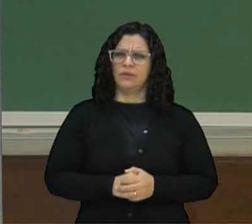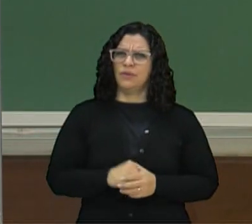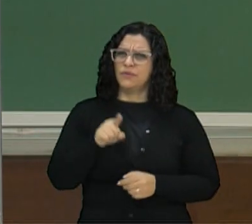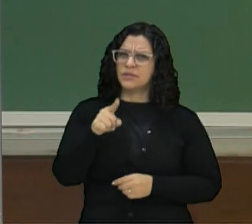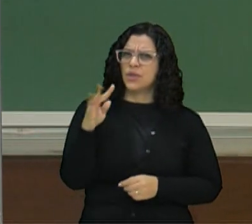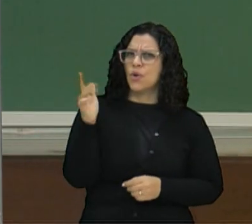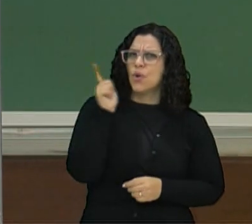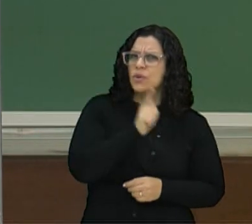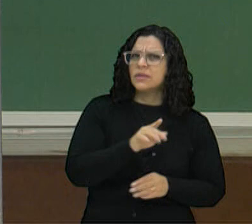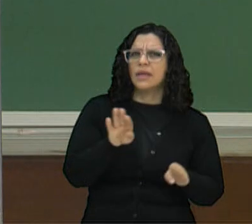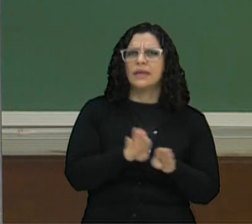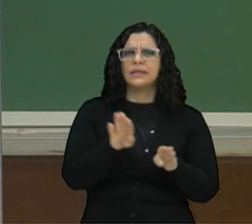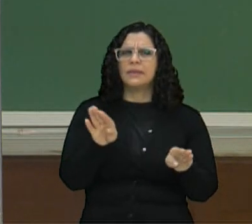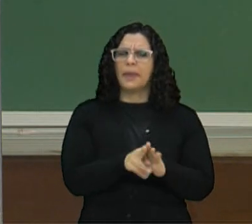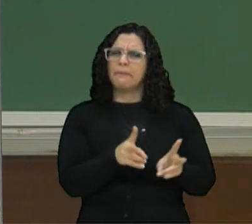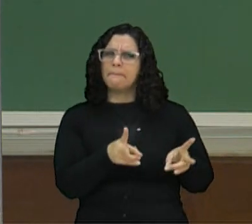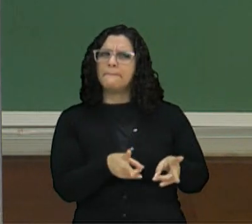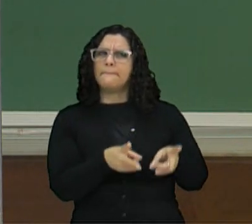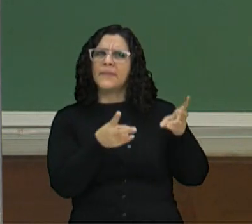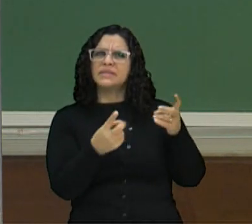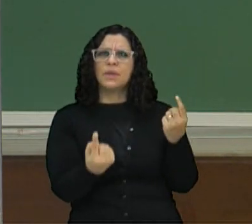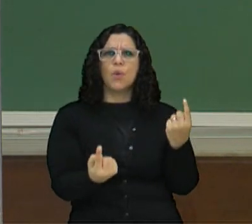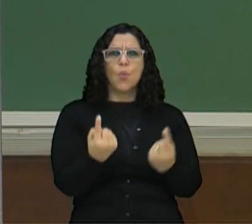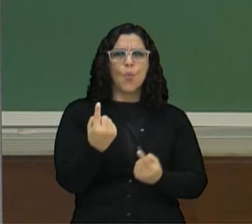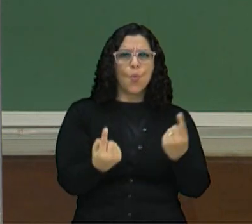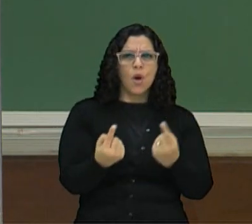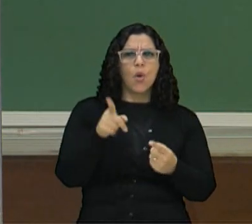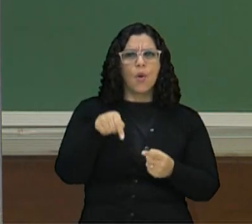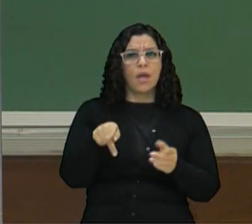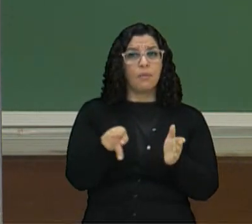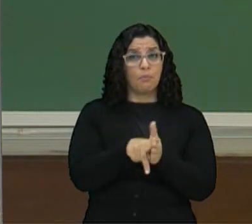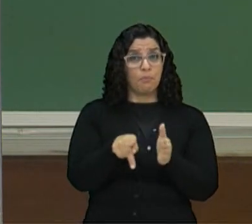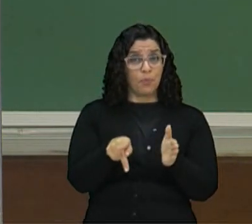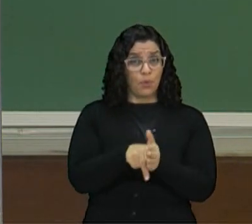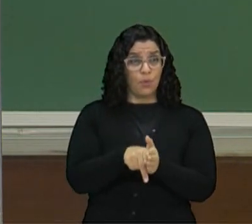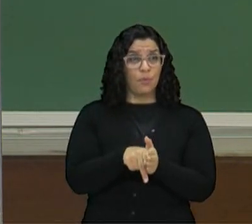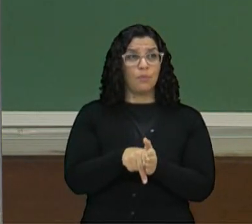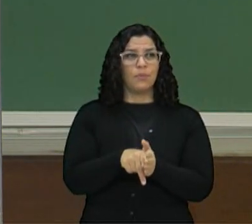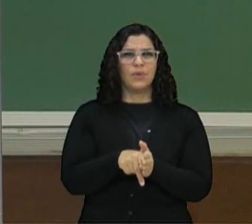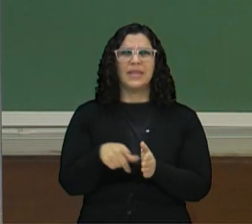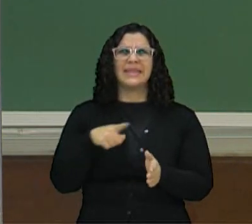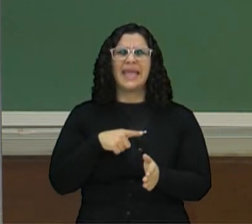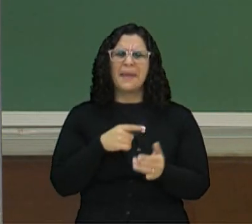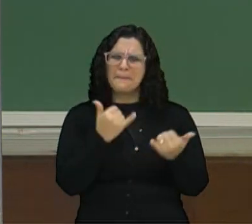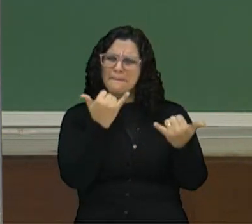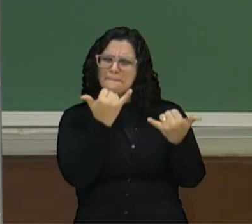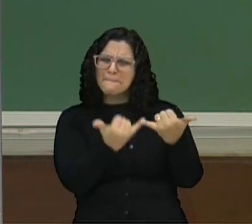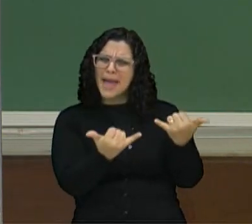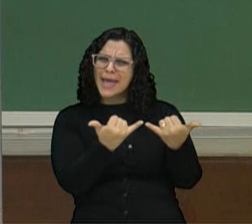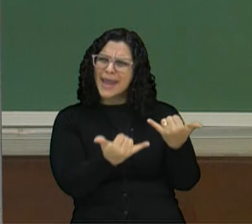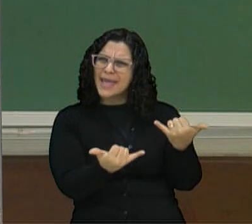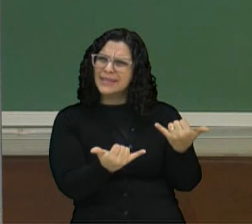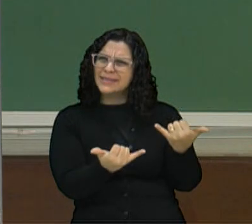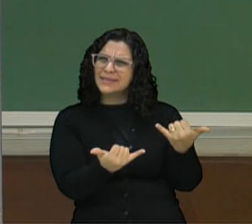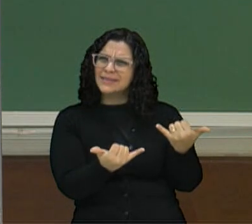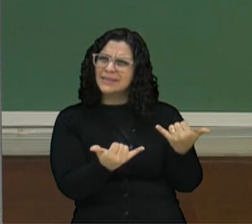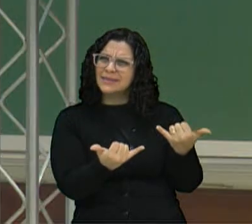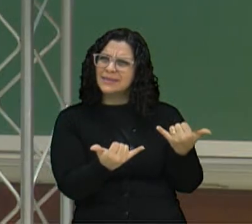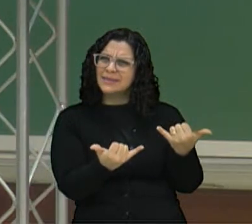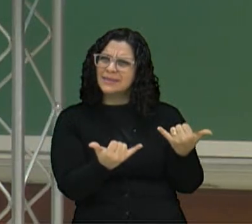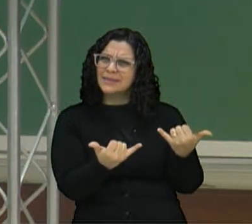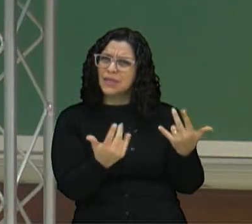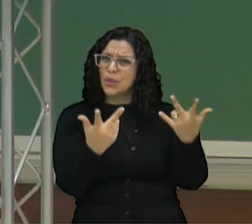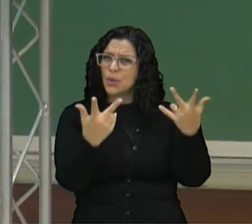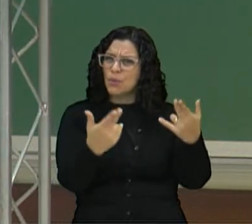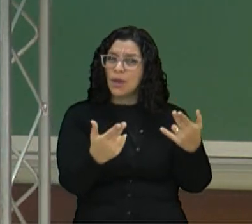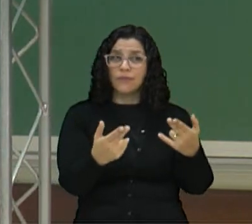você consegue identificar quais são os indivíduos que possuem mais semelhança entre si? Vamos